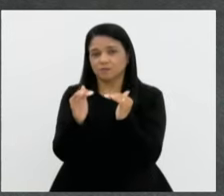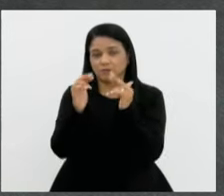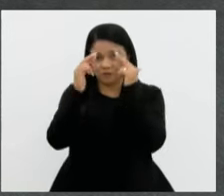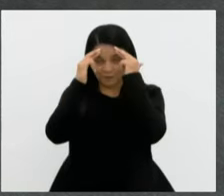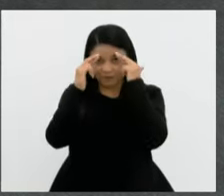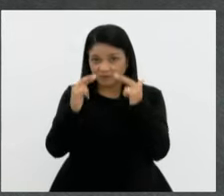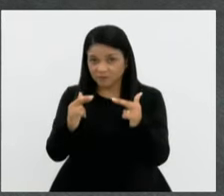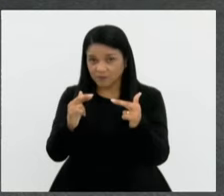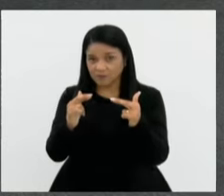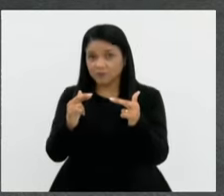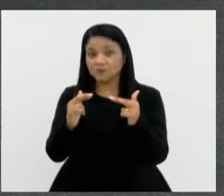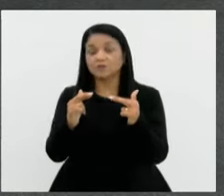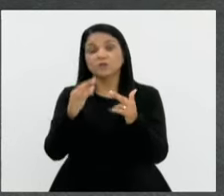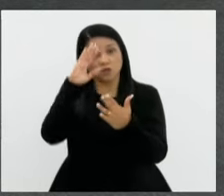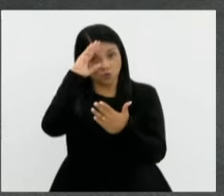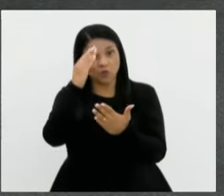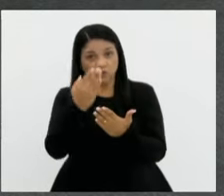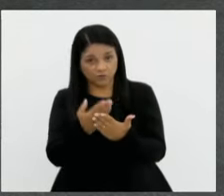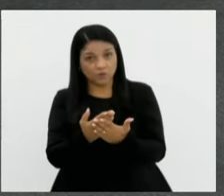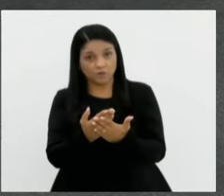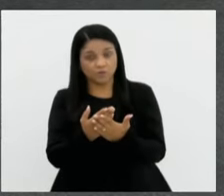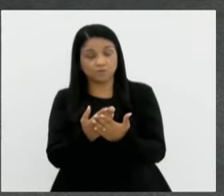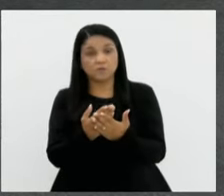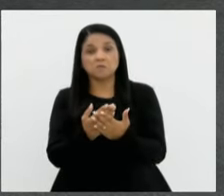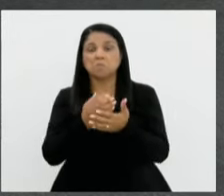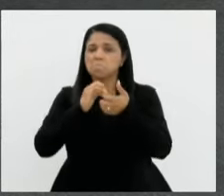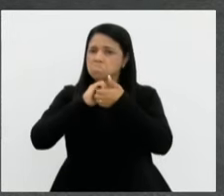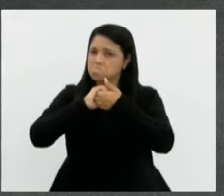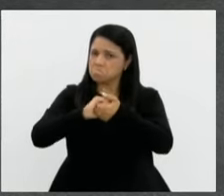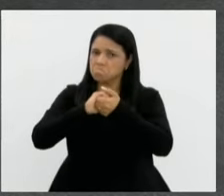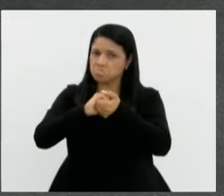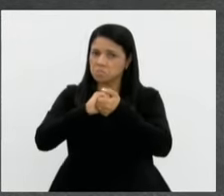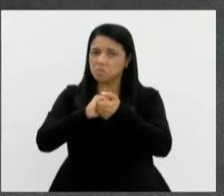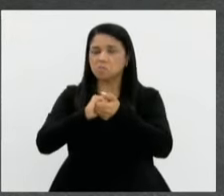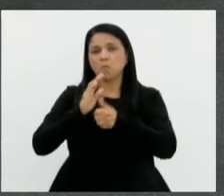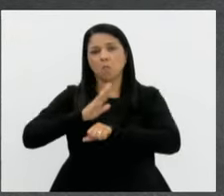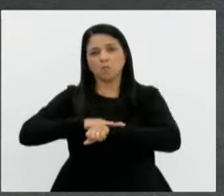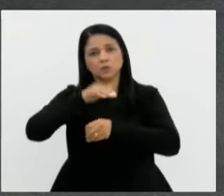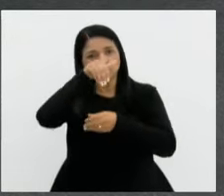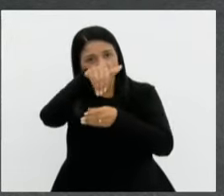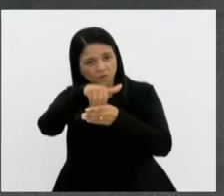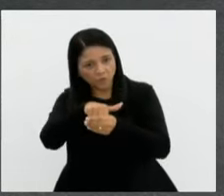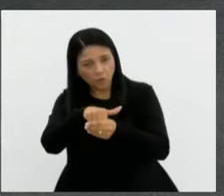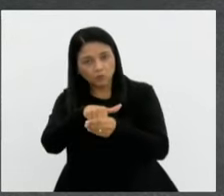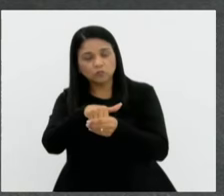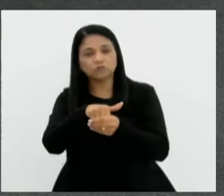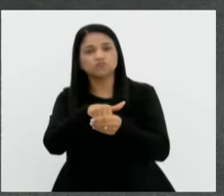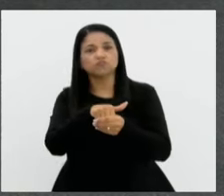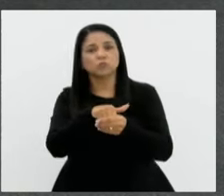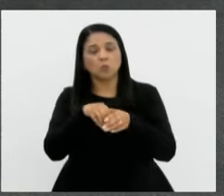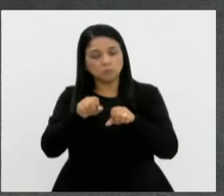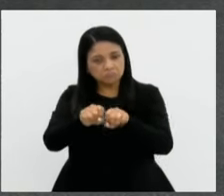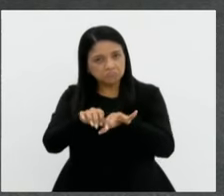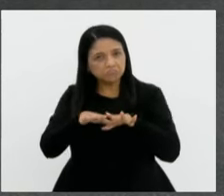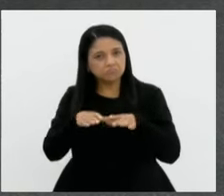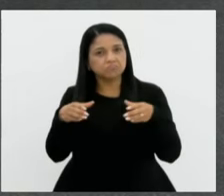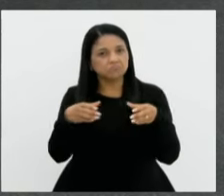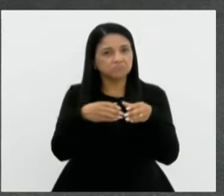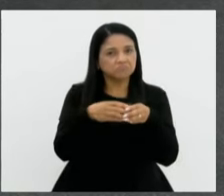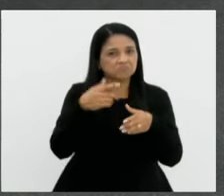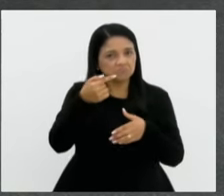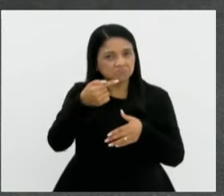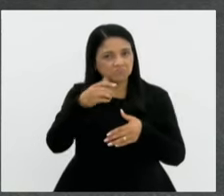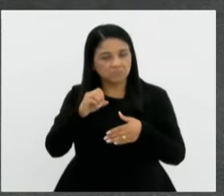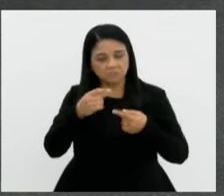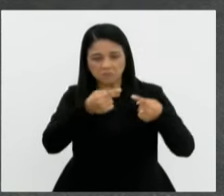confio e parabenizei na hora do meu voto a forma como a casa como um todo conduziu esse debate. Por quê? Não é